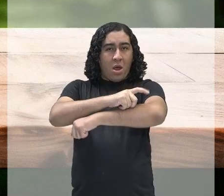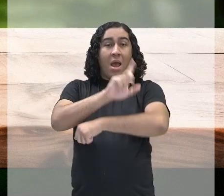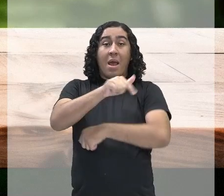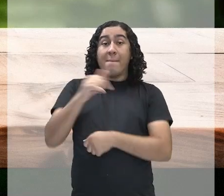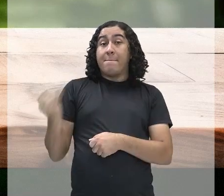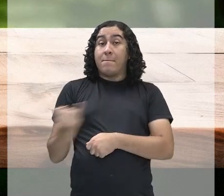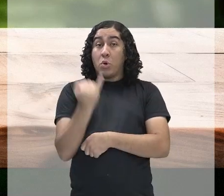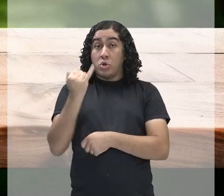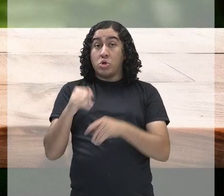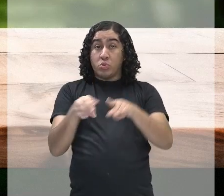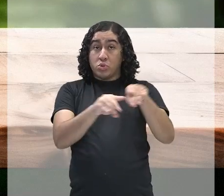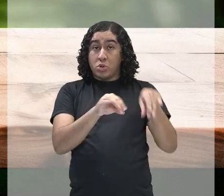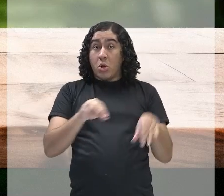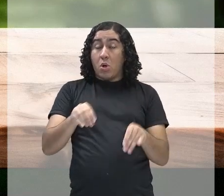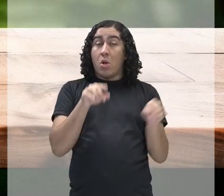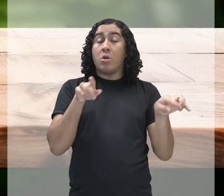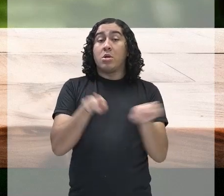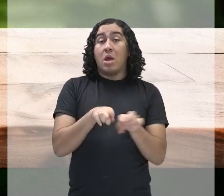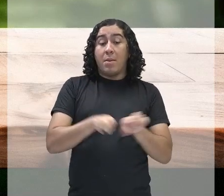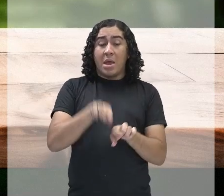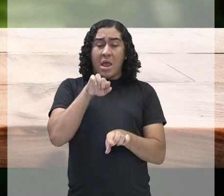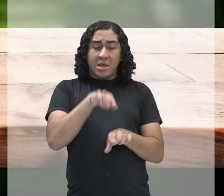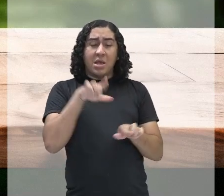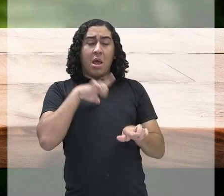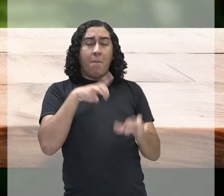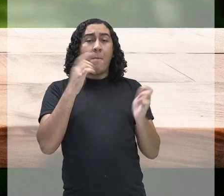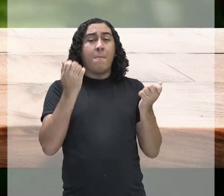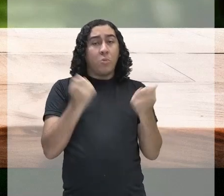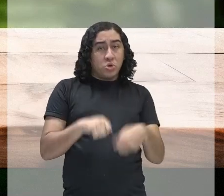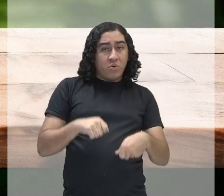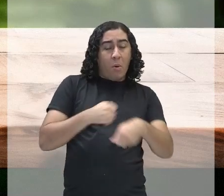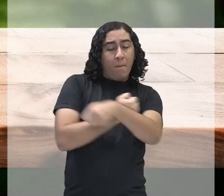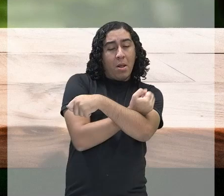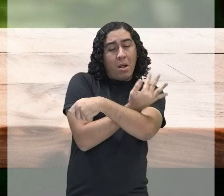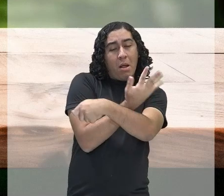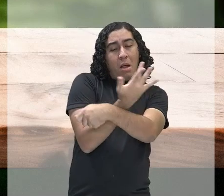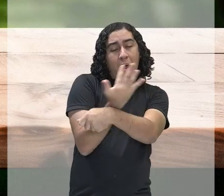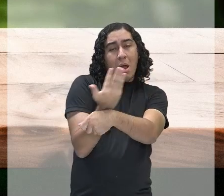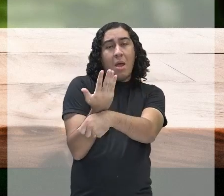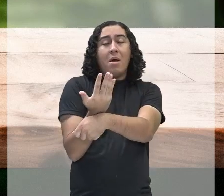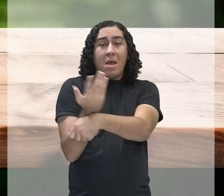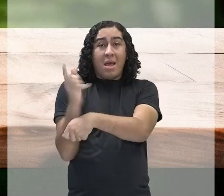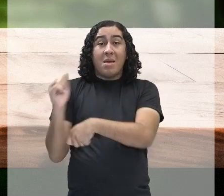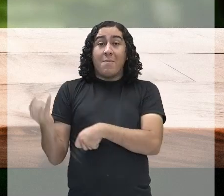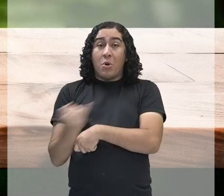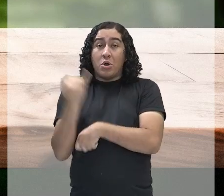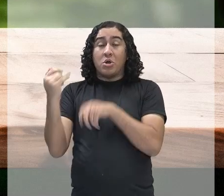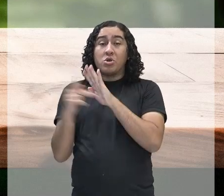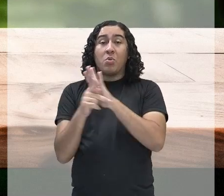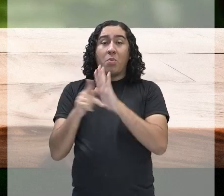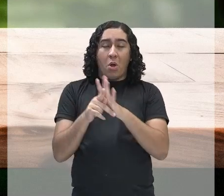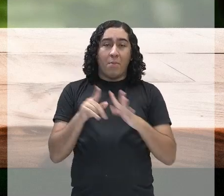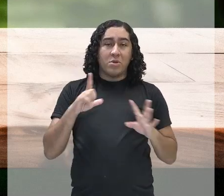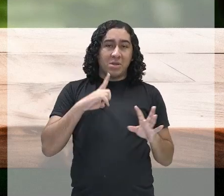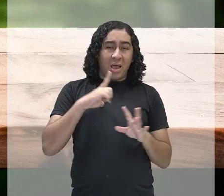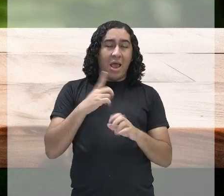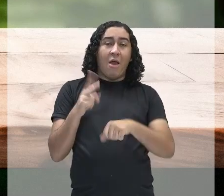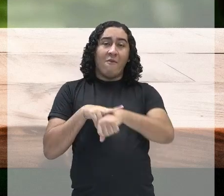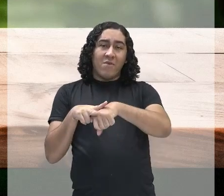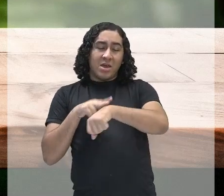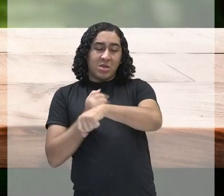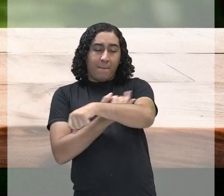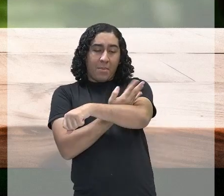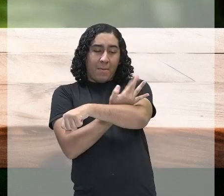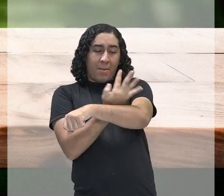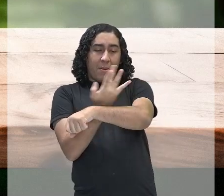para o solo, né? Ela deixa o solo mais fértil, que é muito importante também para o crescimento dessas plantinhas que a gente observa